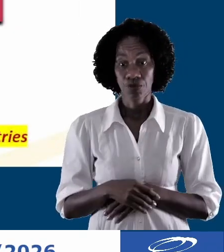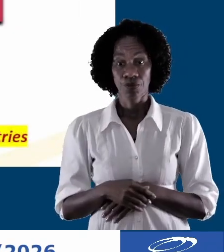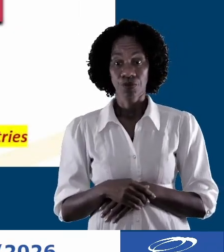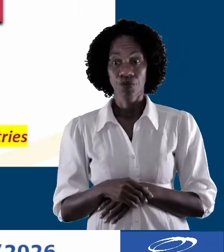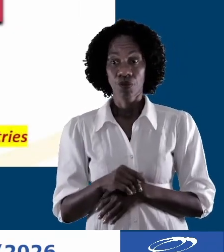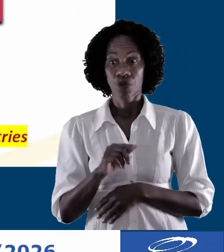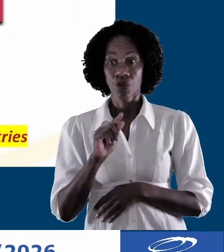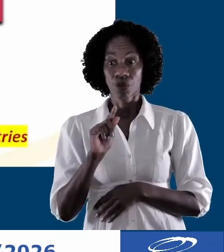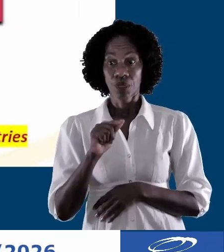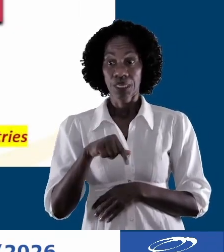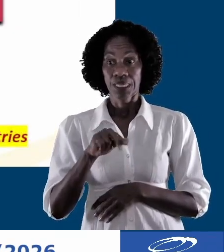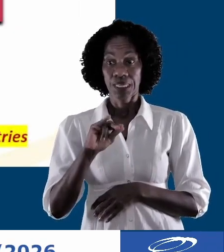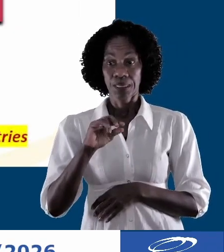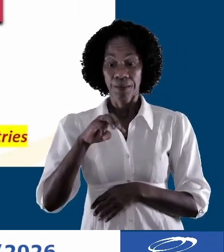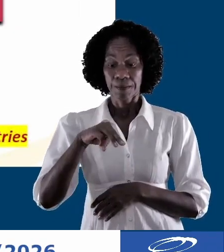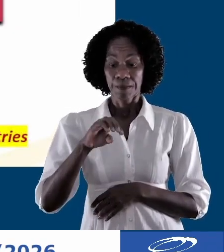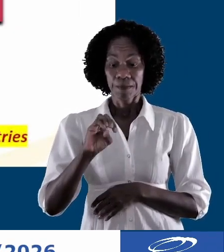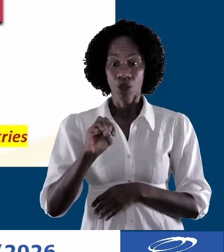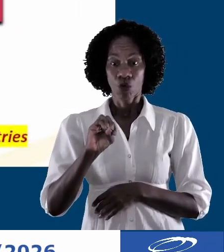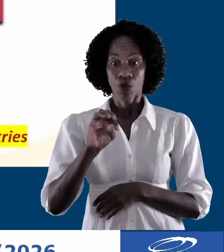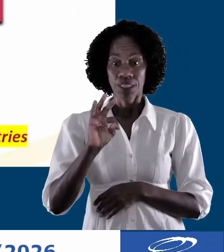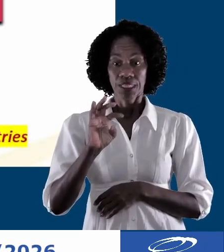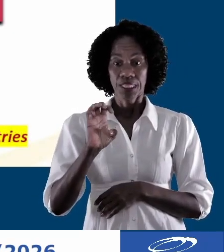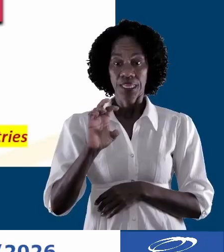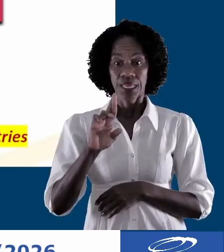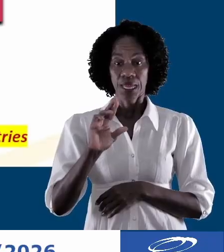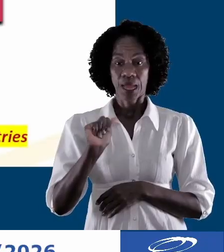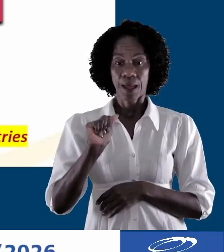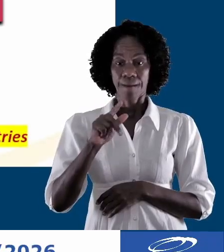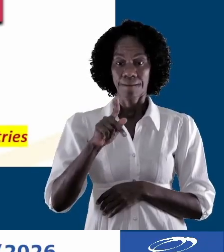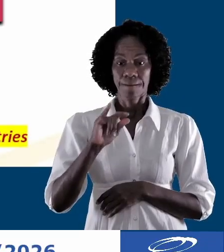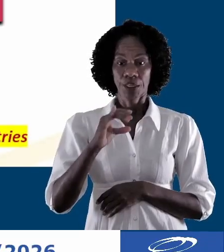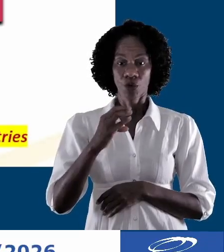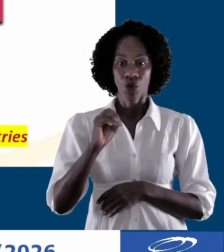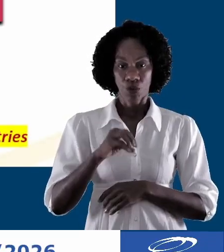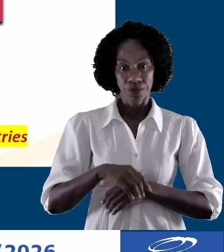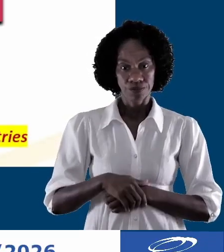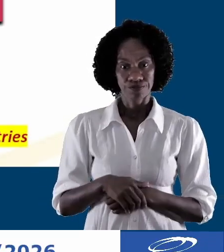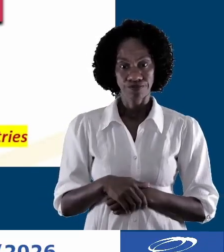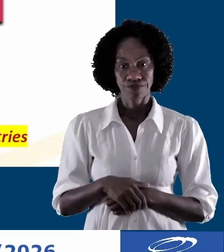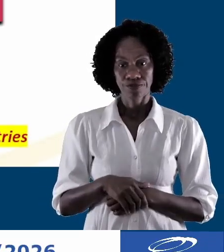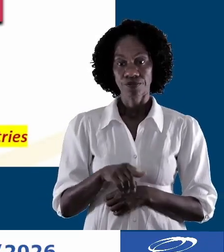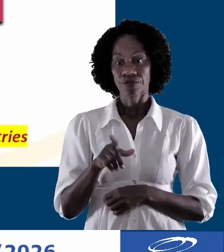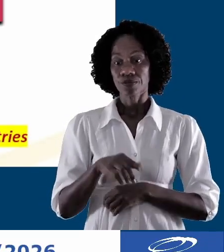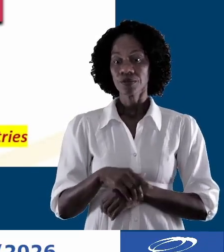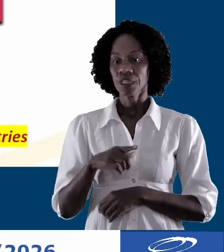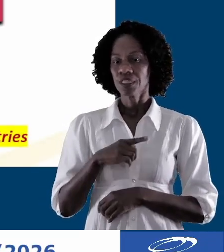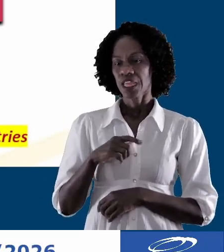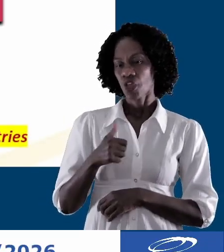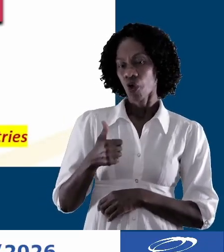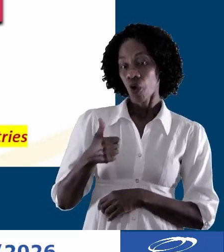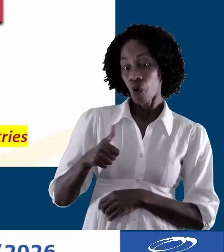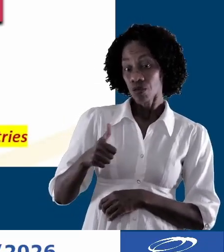No panorama atual, esse é um relatório da OMS de 2025, nós temos cerca de 11 milhões de infectados